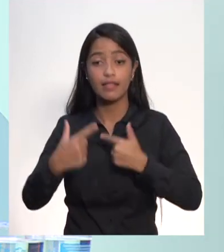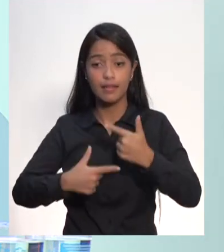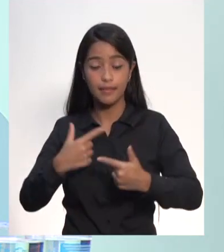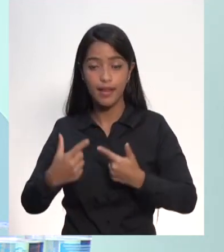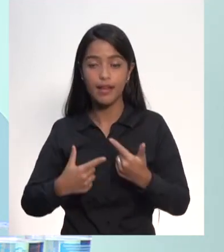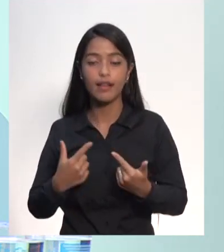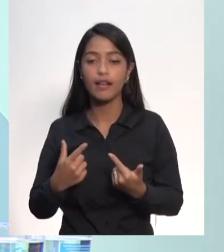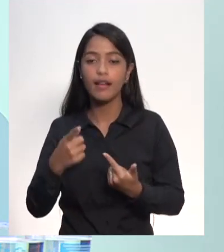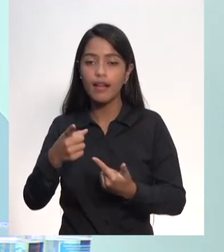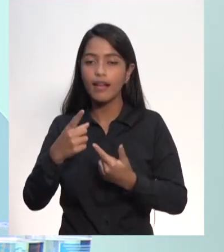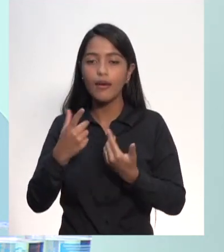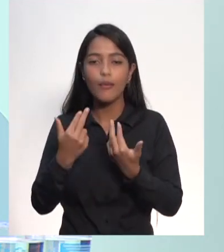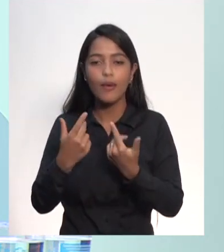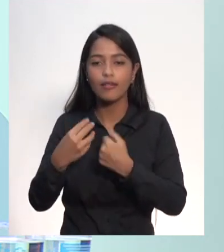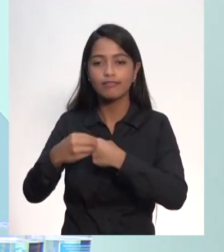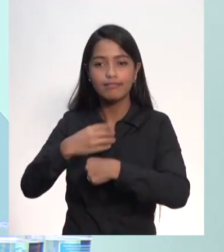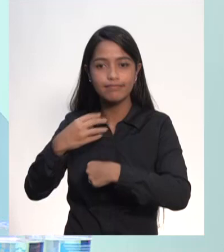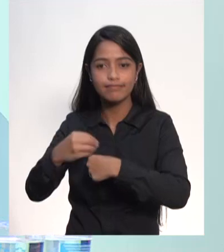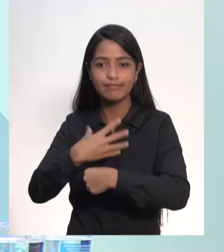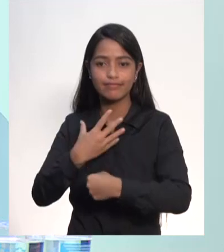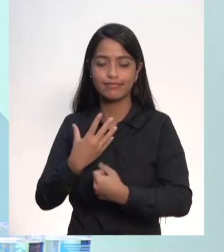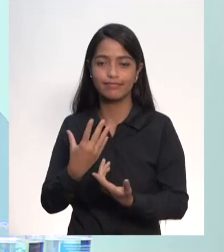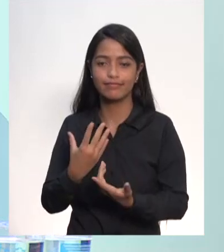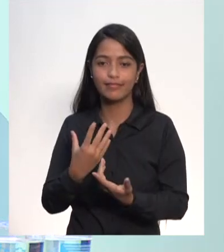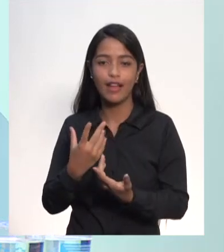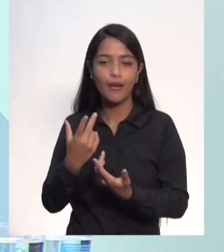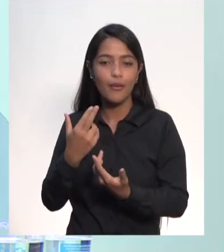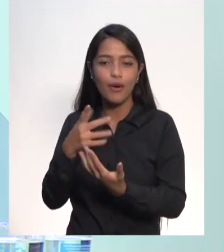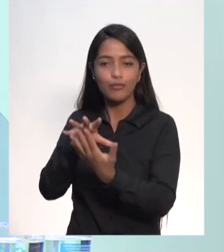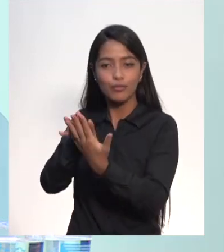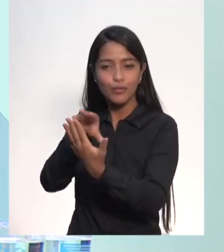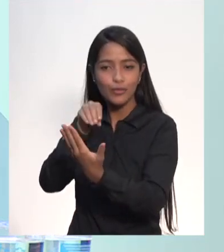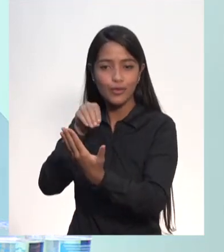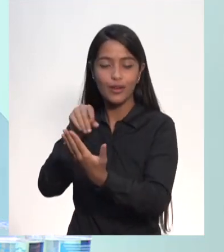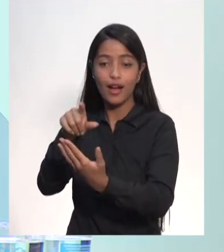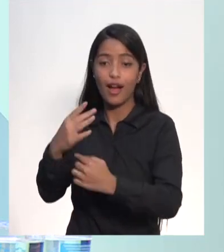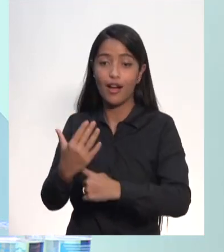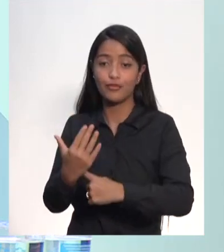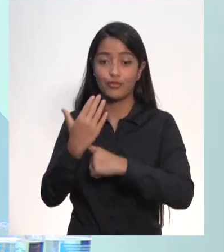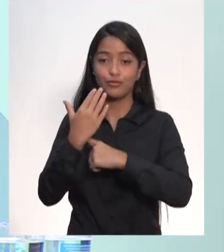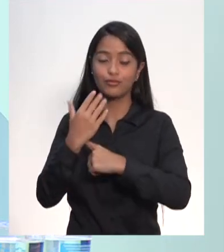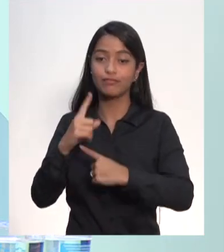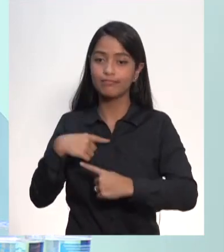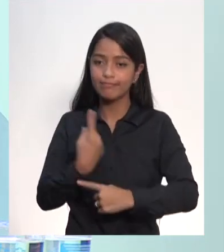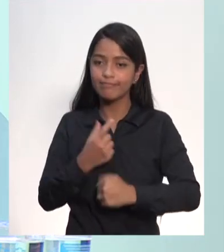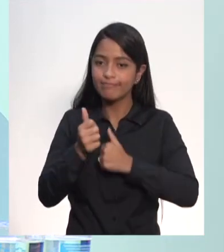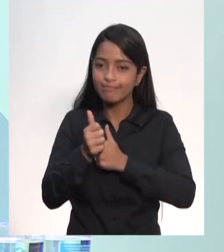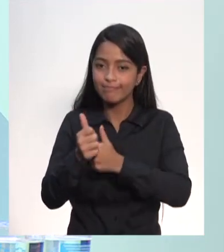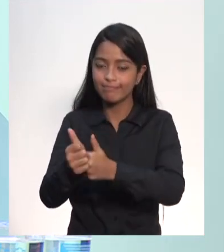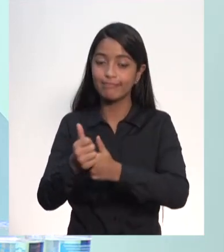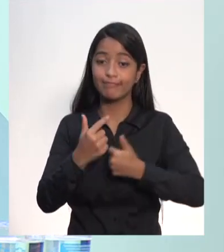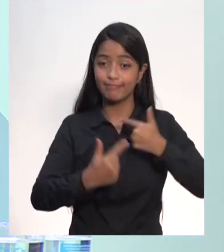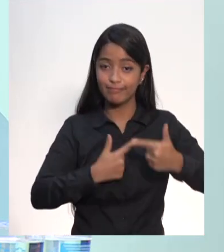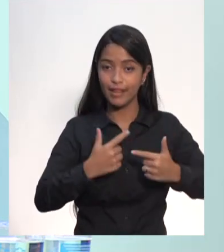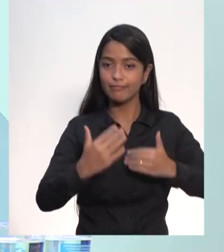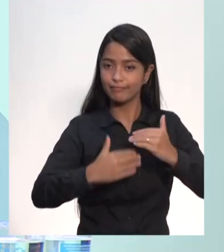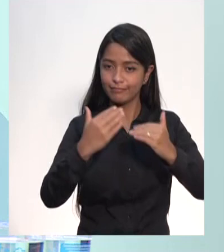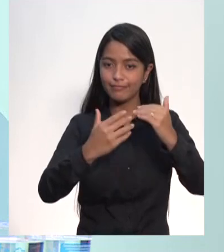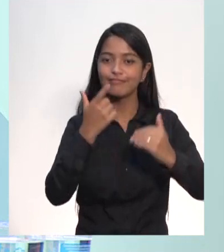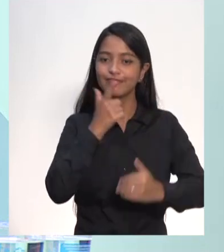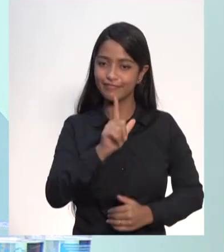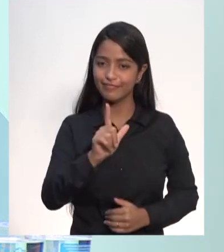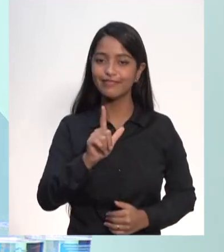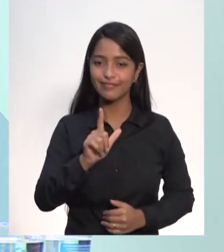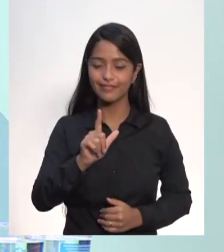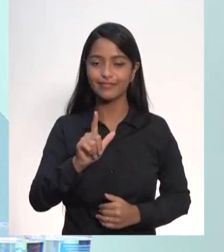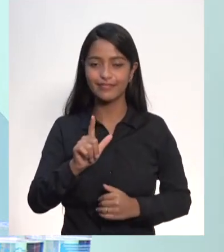né, uma referência, um ponto para a gente seguir, para a gente desenvolver o nosso trabalho. Claro que